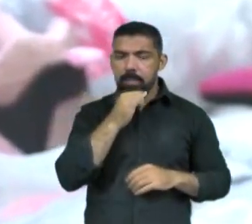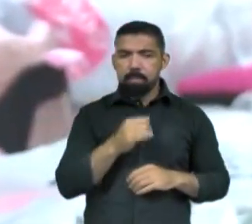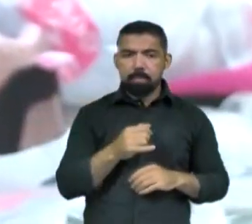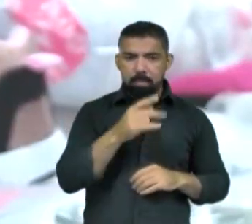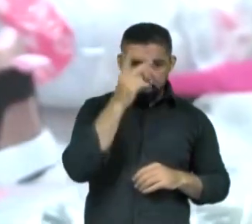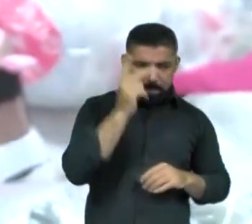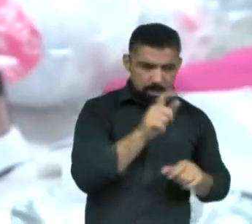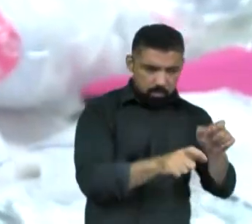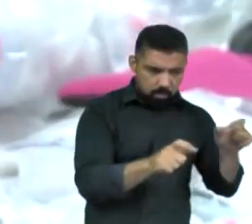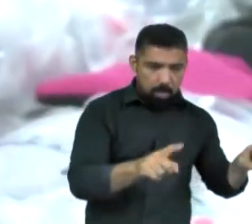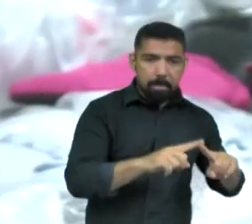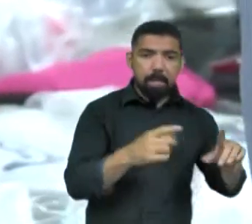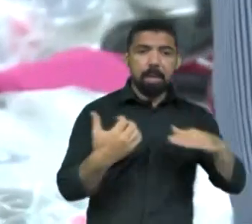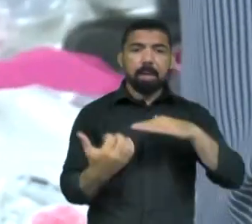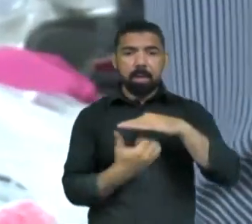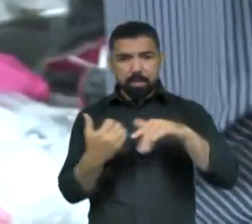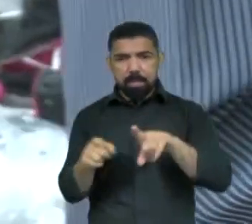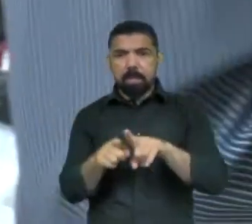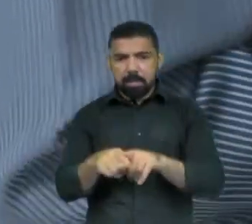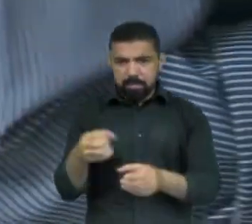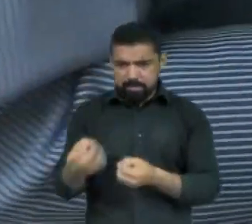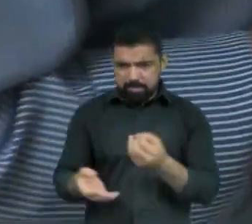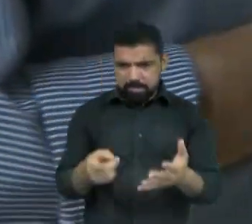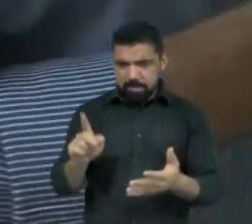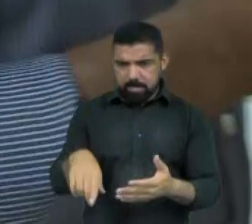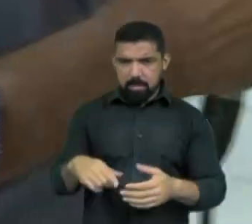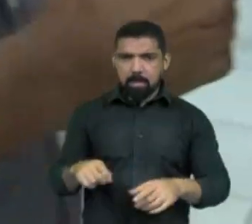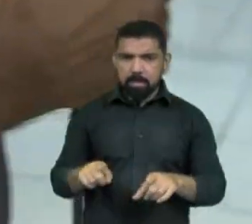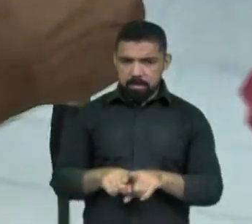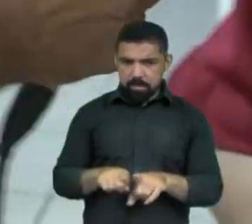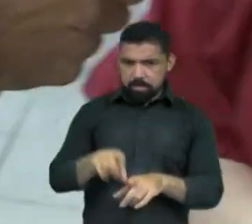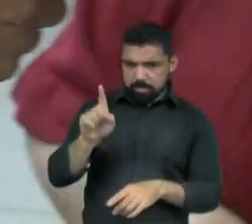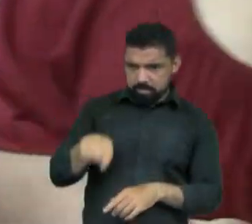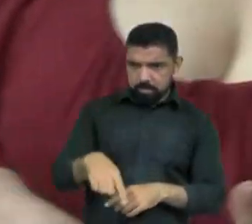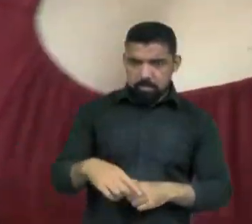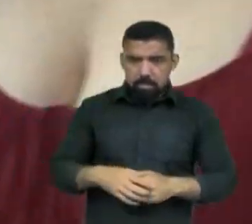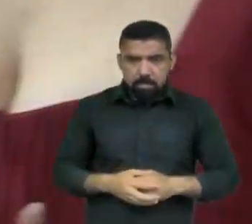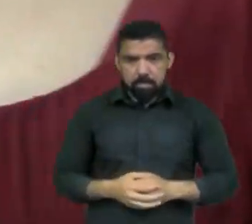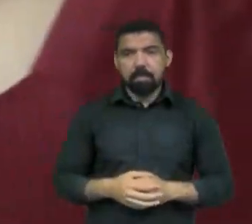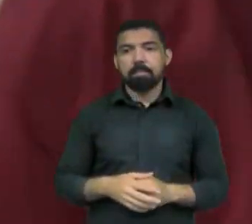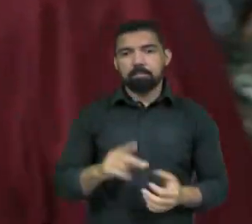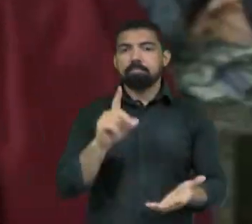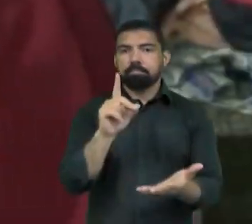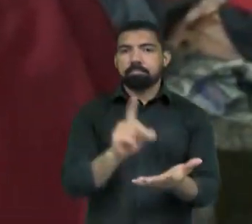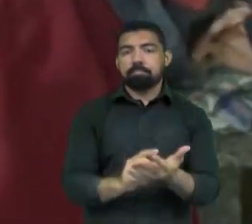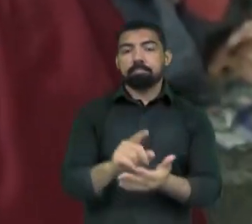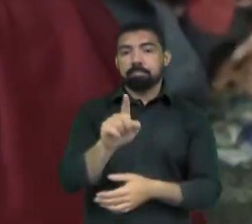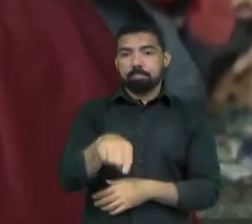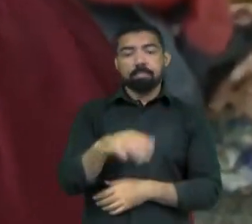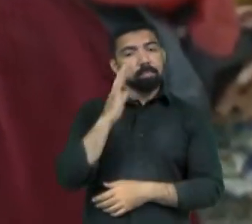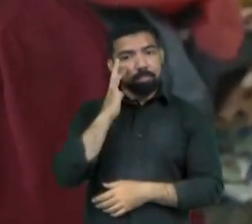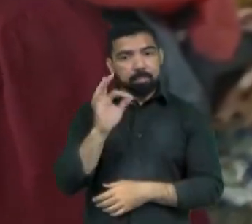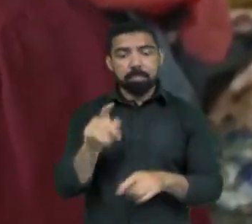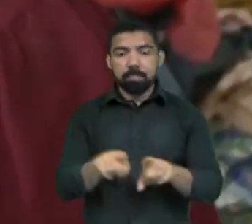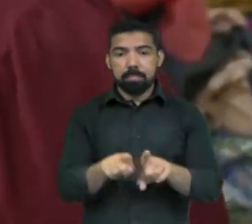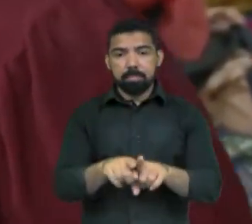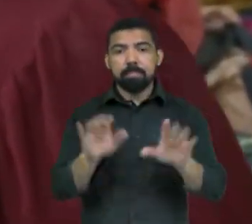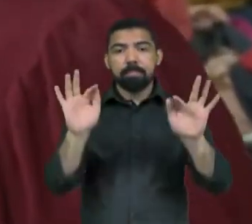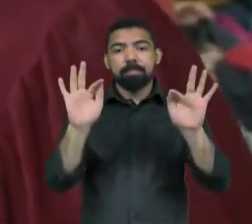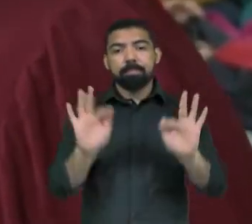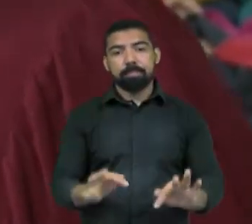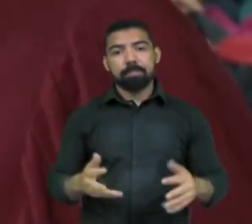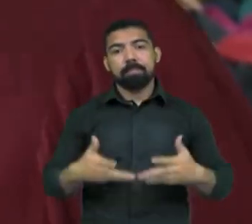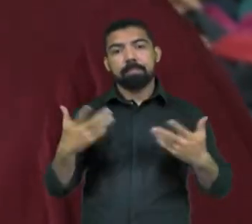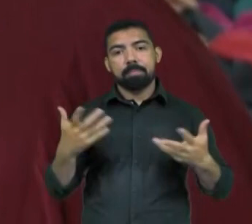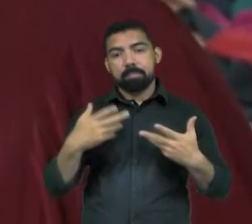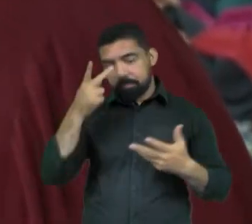também empresas, lojas, empresários fazem doações de produtos novos, é isso? É verdade, bem observado. Felizmente, cada vez mais